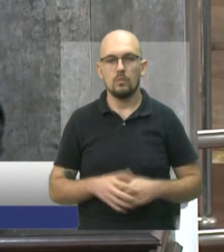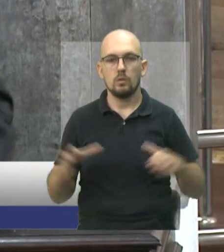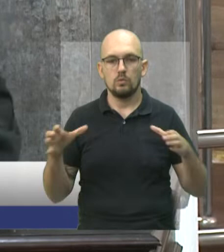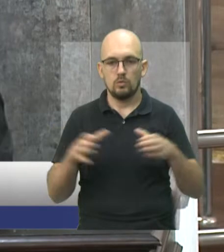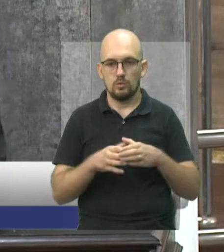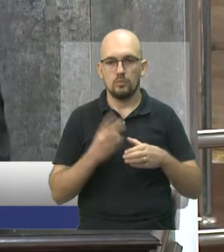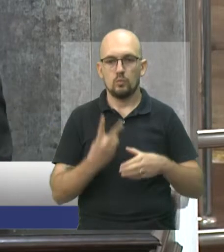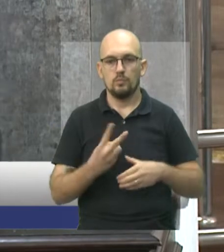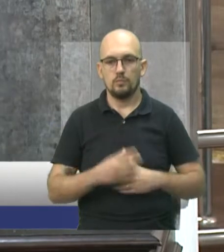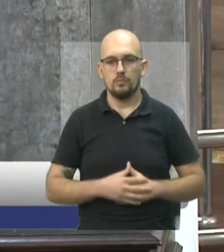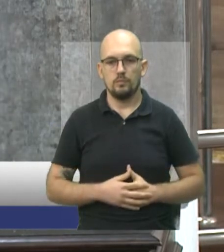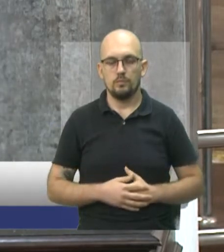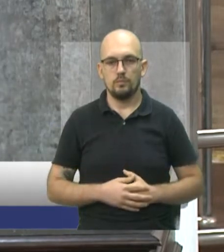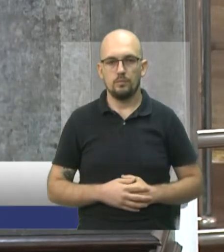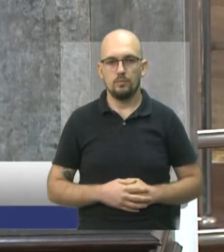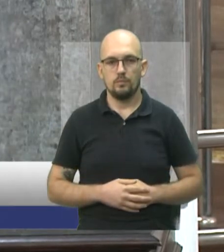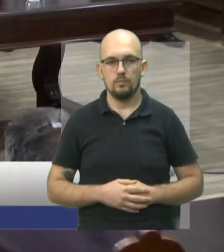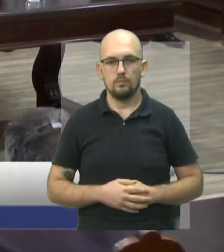Chapa 2.